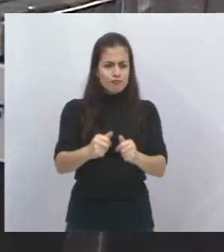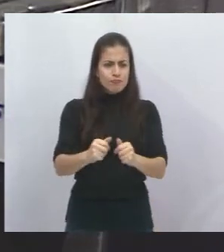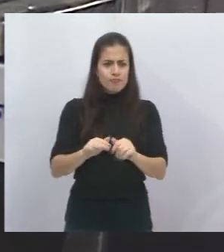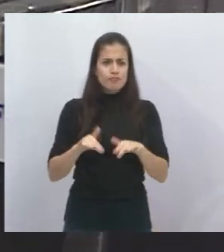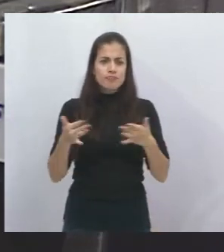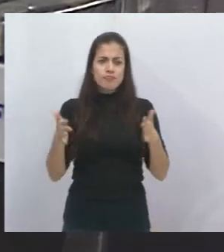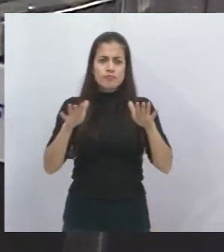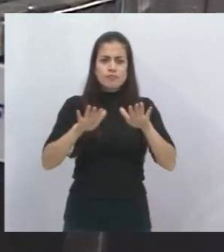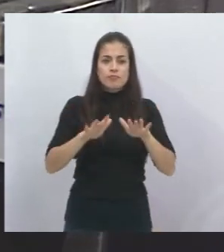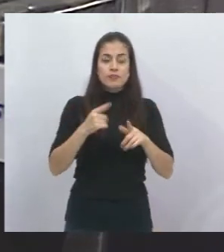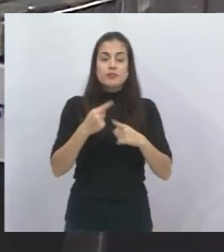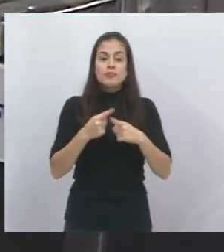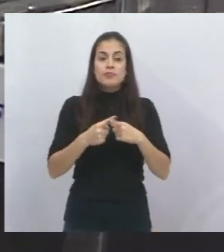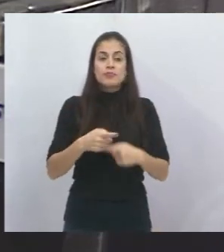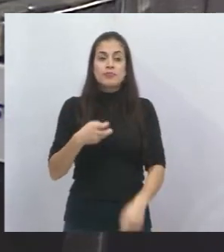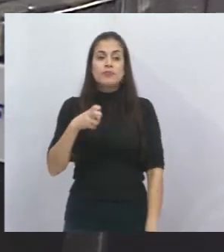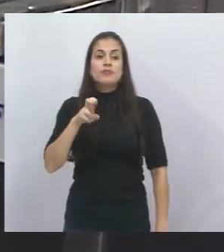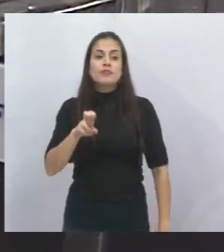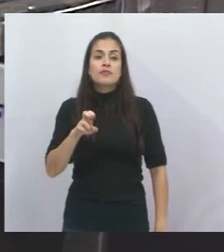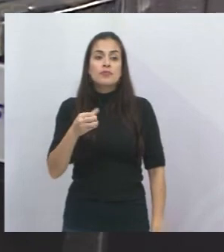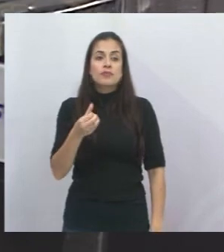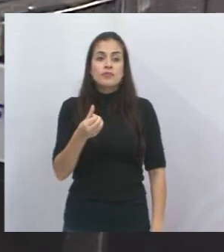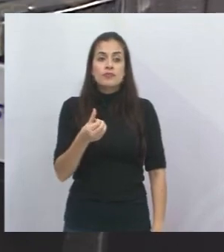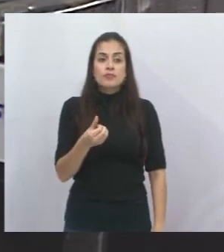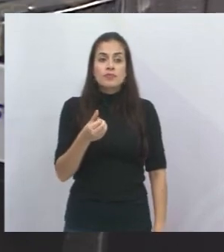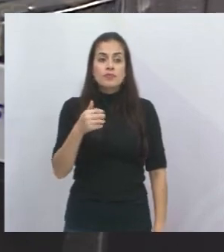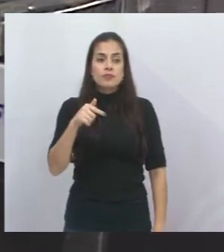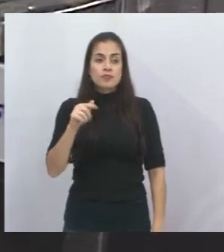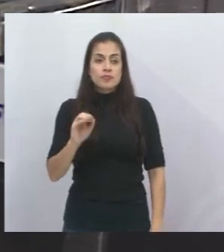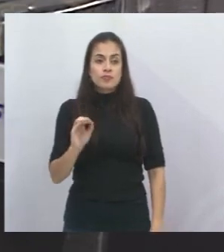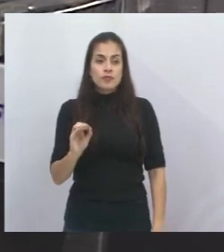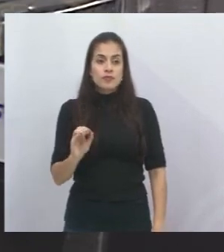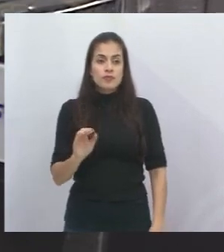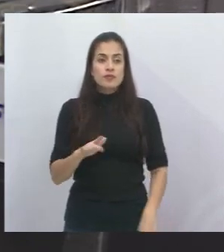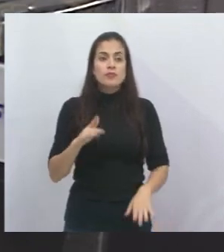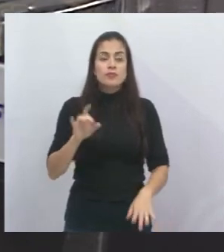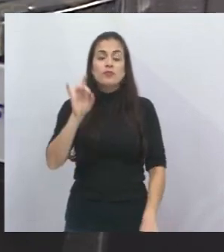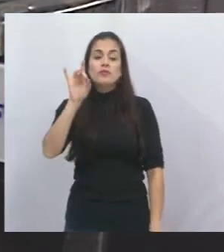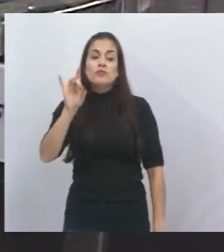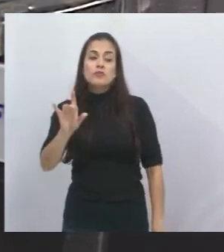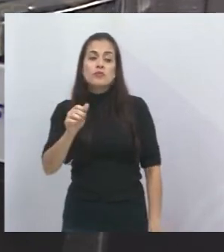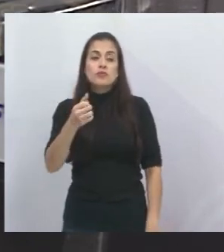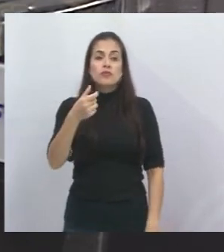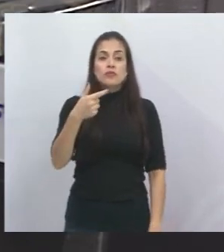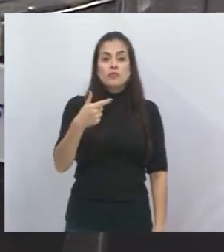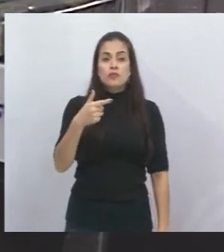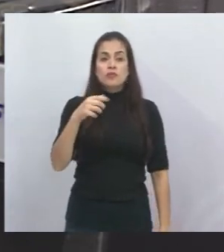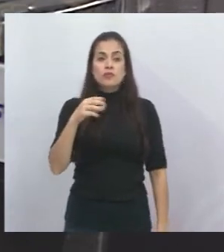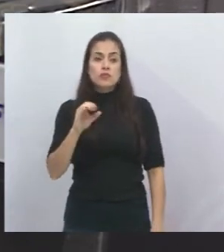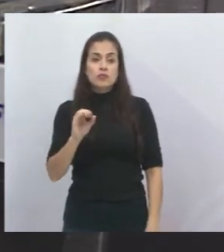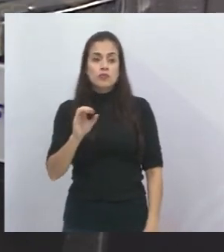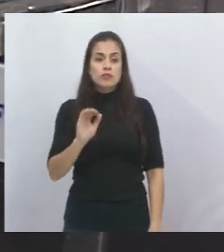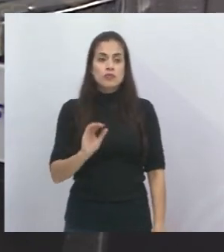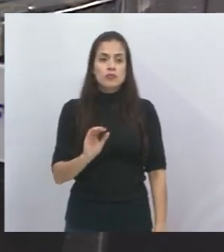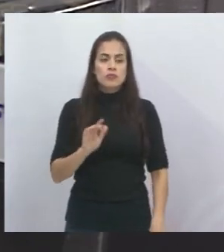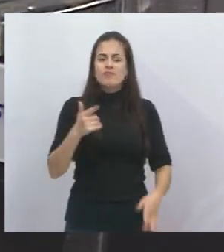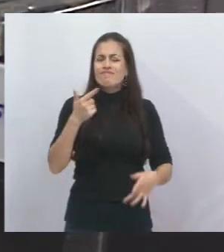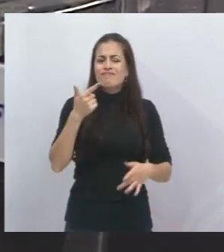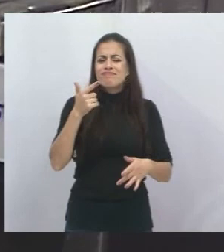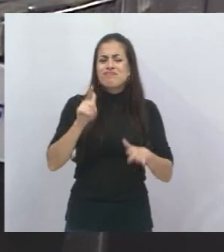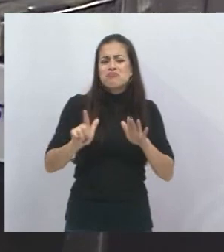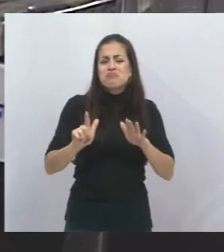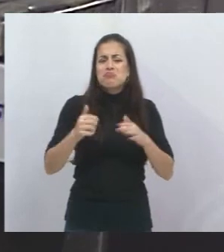temos 5.700 municípios no Brasil, somente 2.200 institutos de previdência, e muitos deles não necessitam.